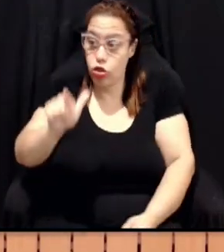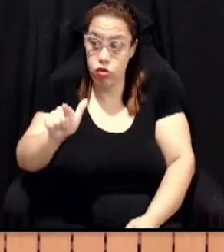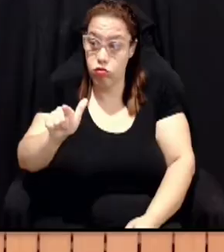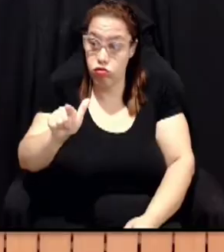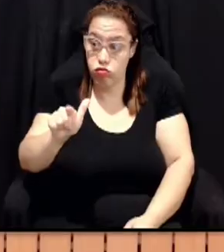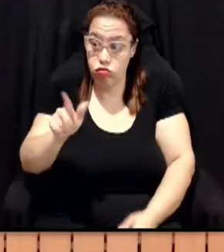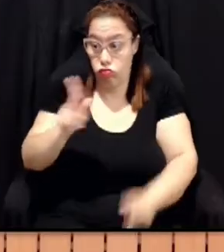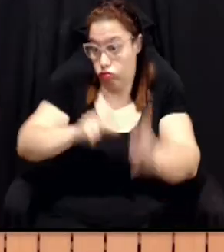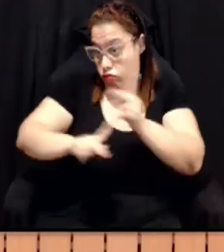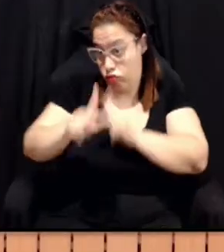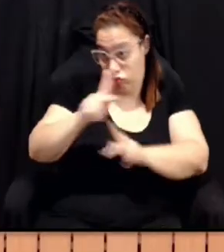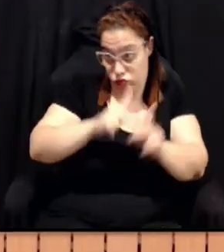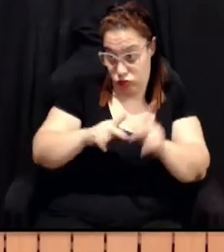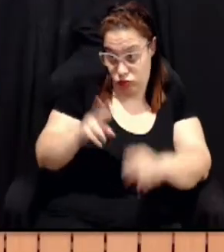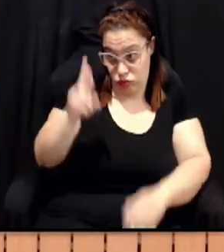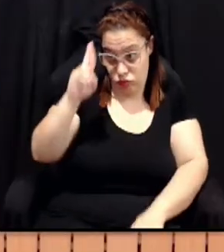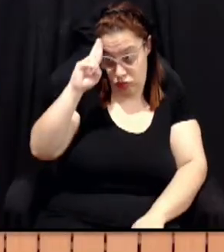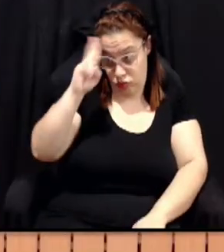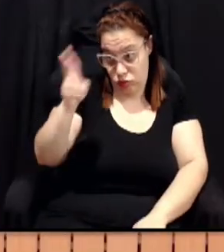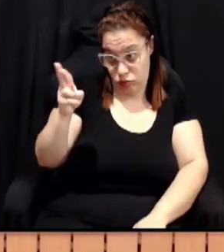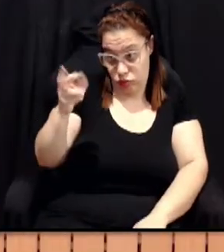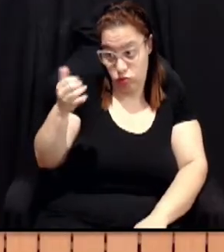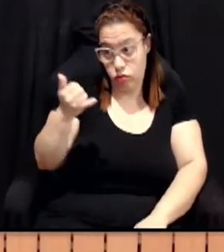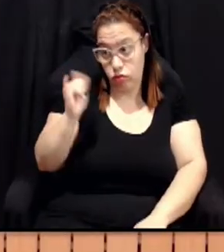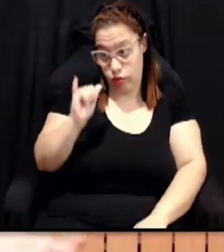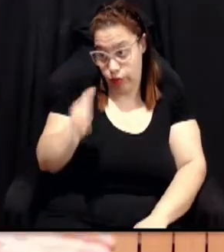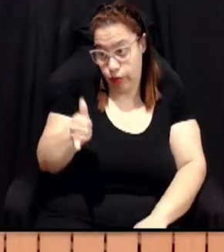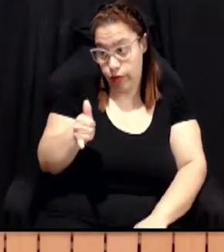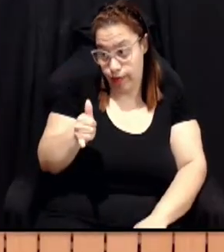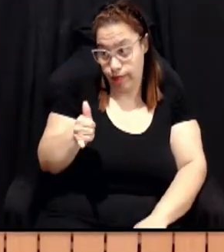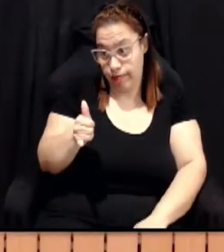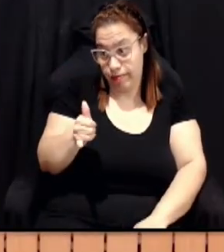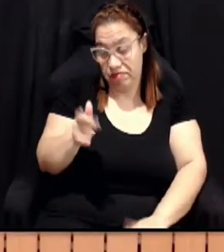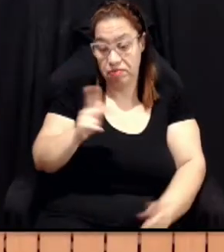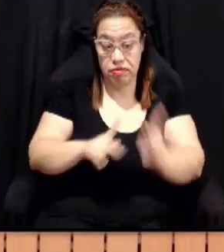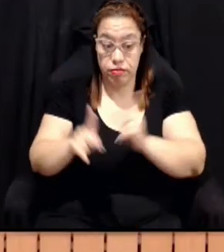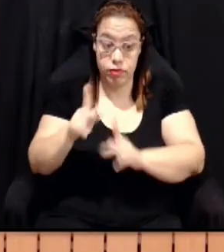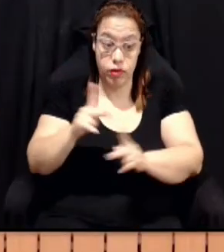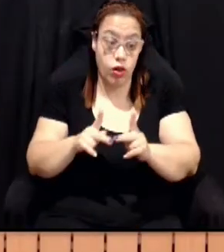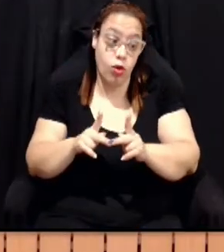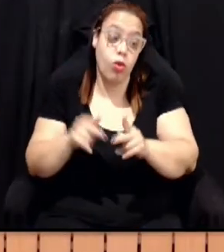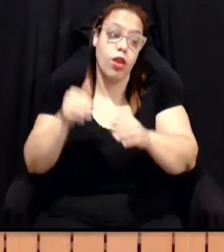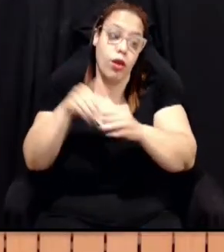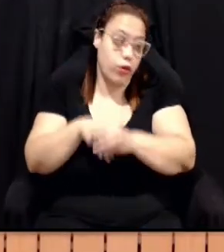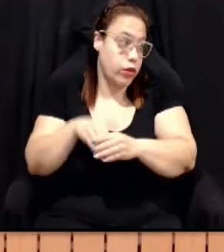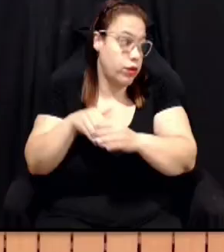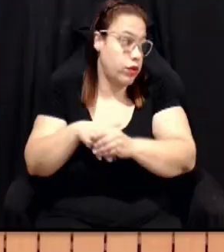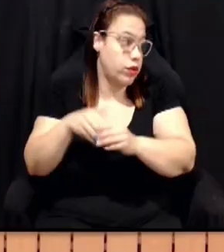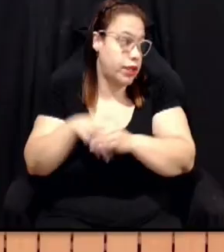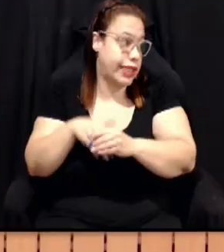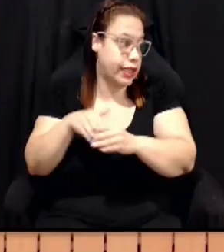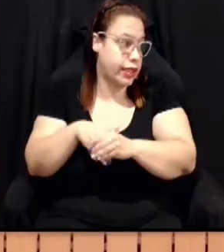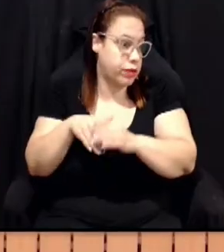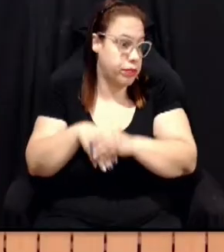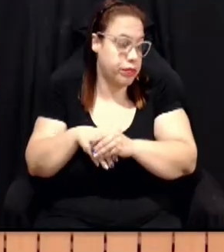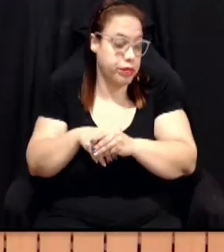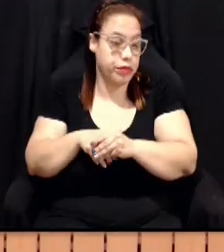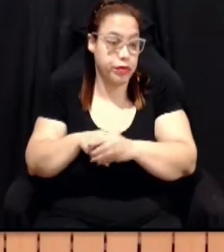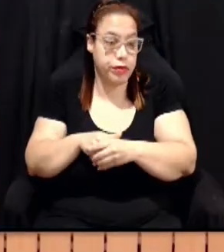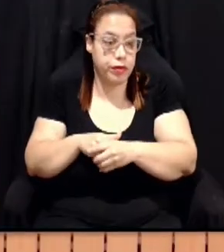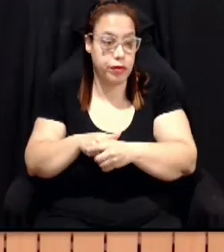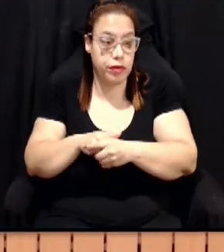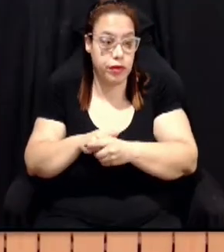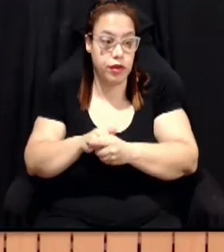como a senhora falou, vereadora Mariana Conte. O povo está votando, está dando continuidade. Por quê? Está fazendo